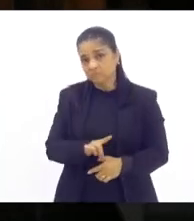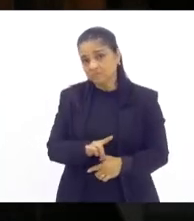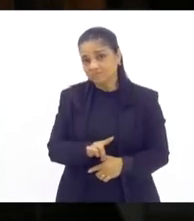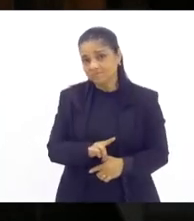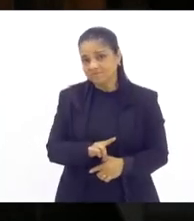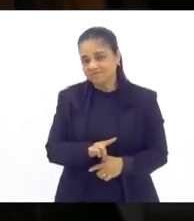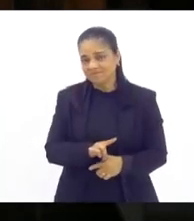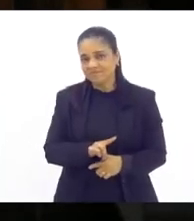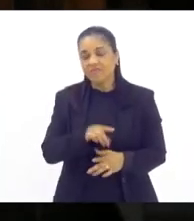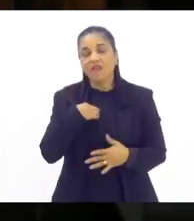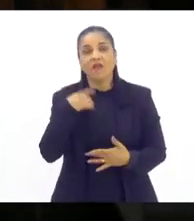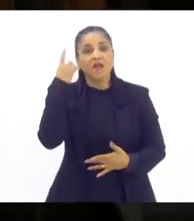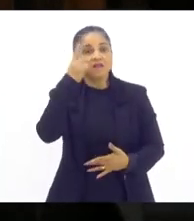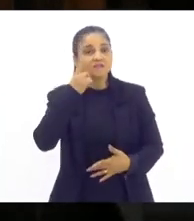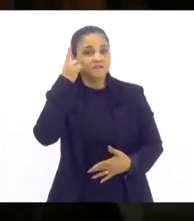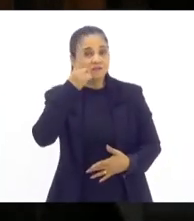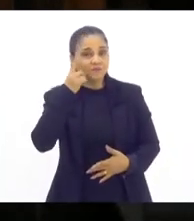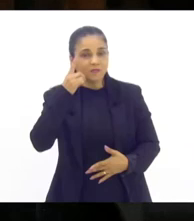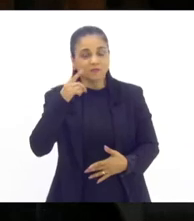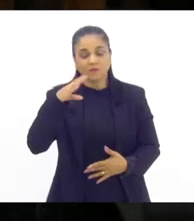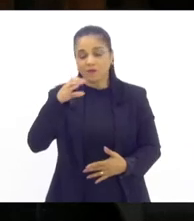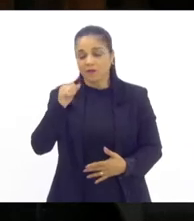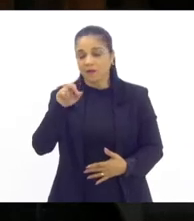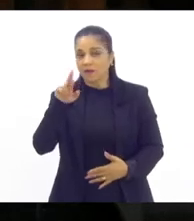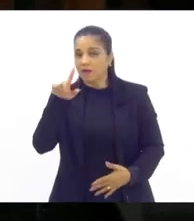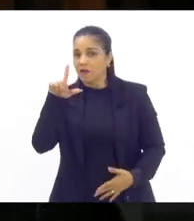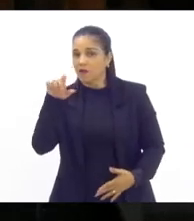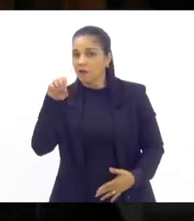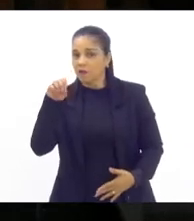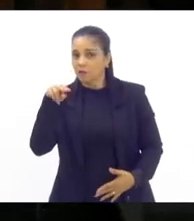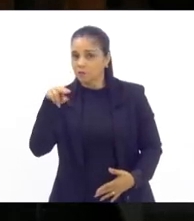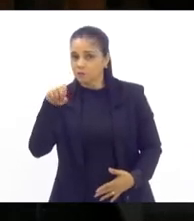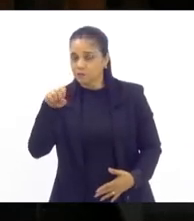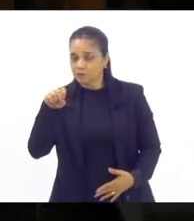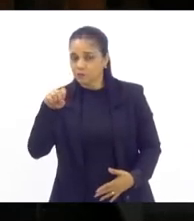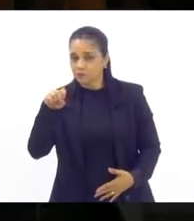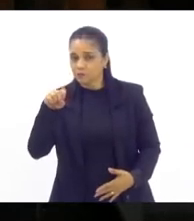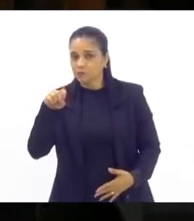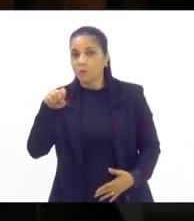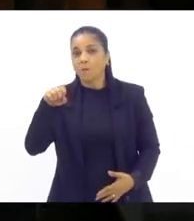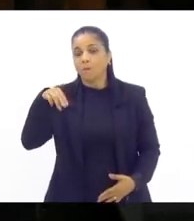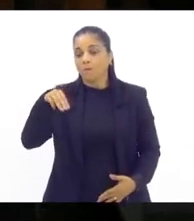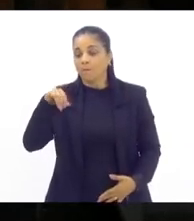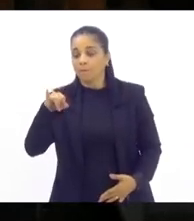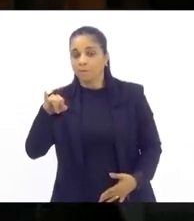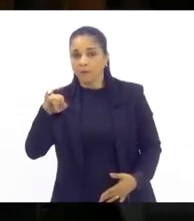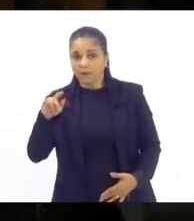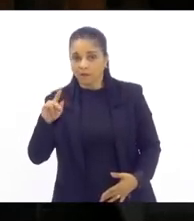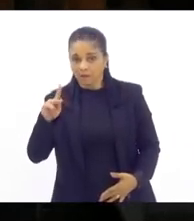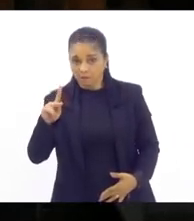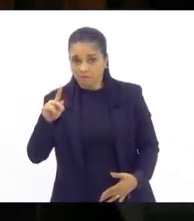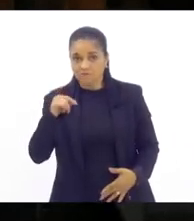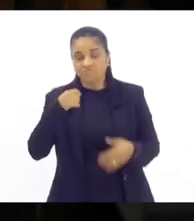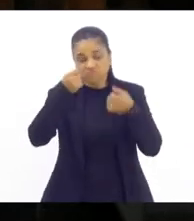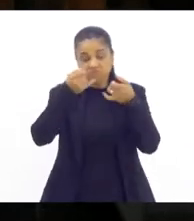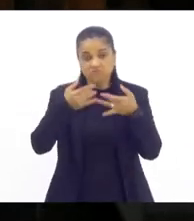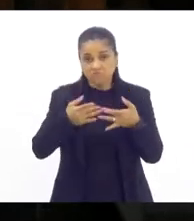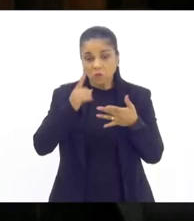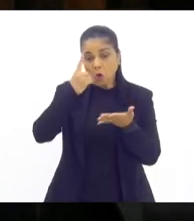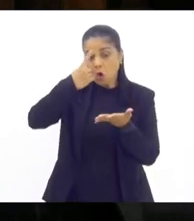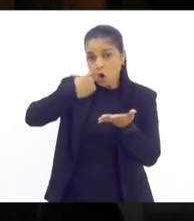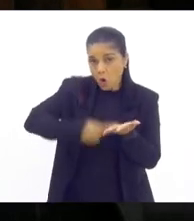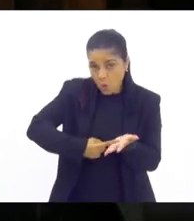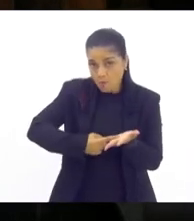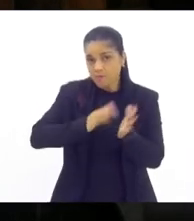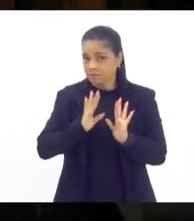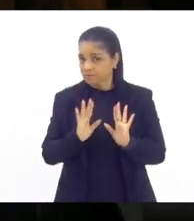Como dizia o deputado Carlos Mink, cumpra-se. Aí, deputado Pedro Brazão, eu queria que o senhor me desse um minuto da sua